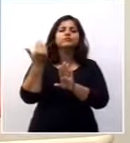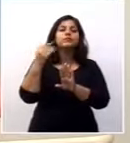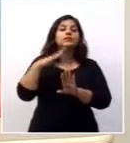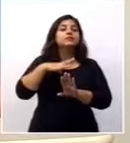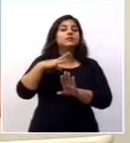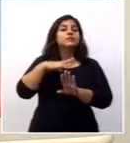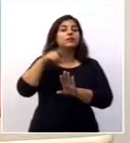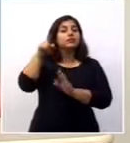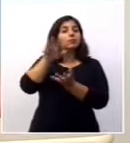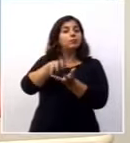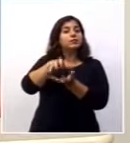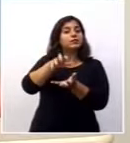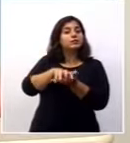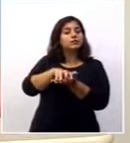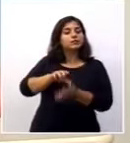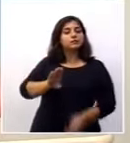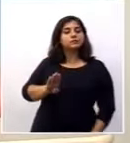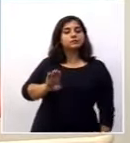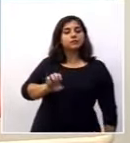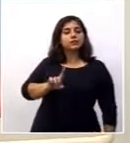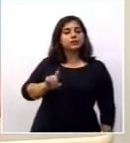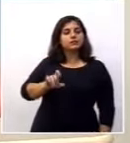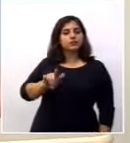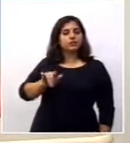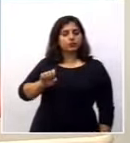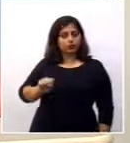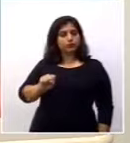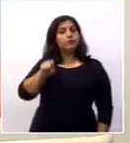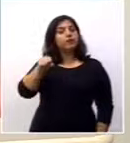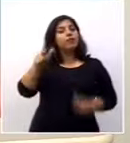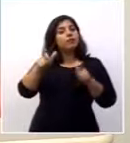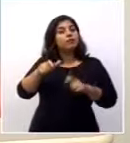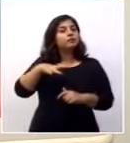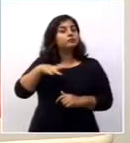cidade de Pernambuco chamada Bezerros.